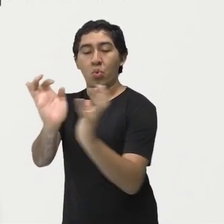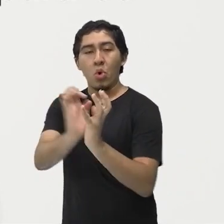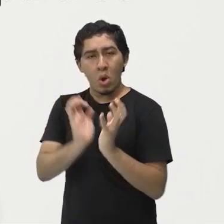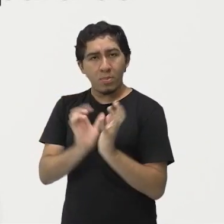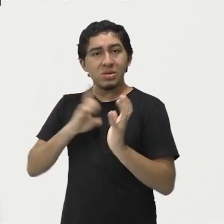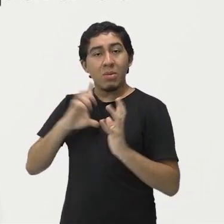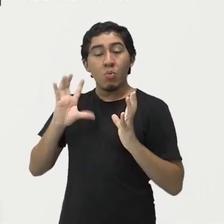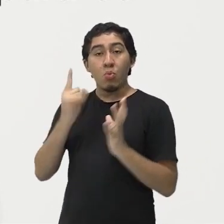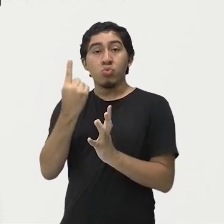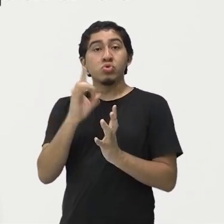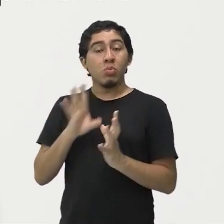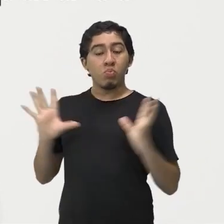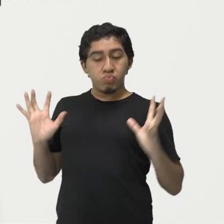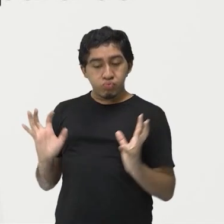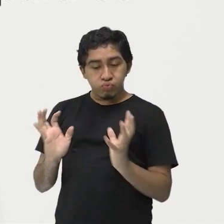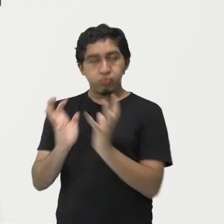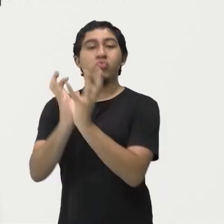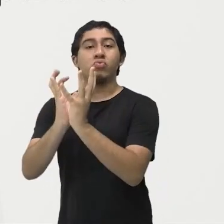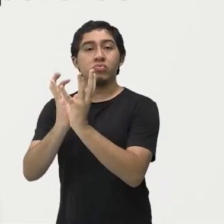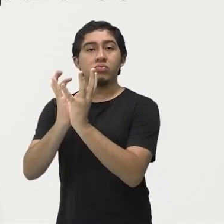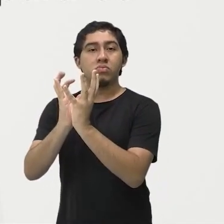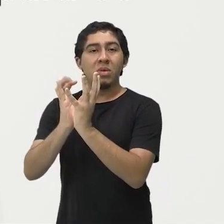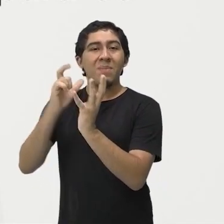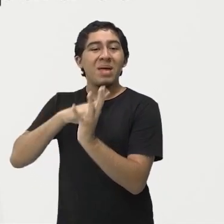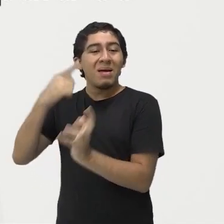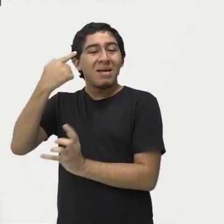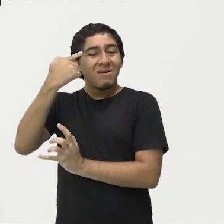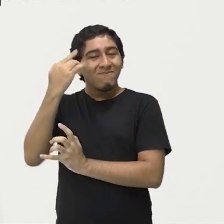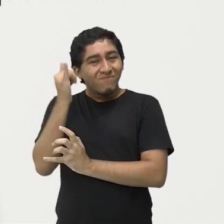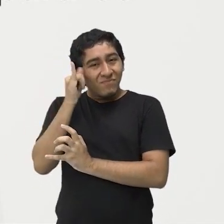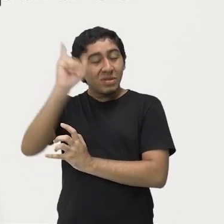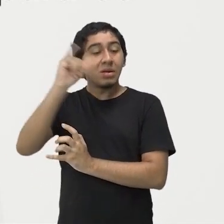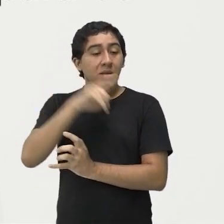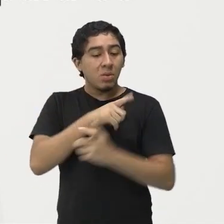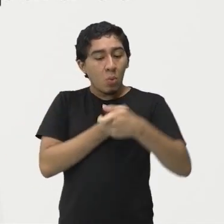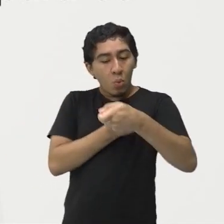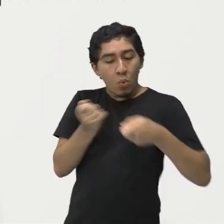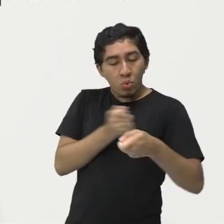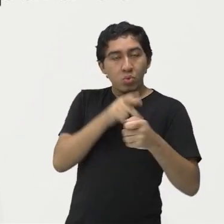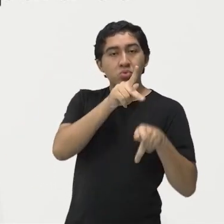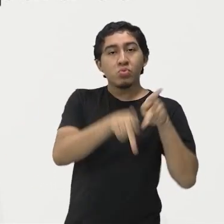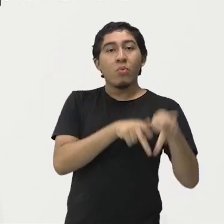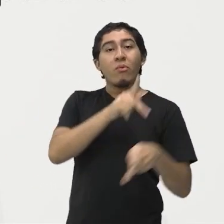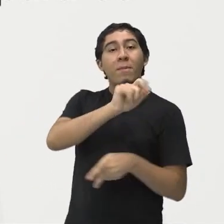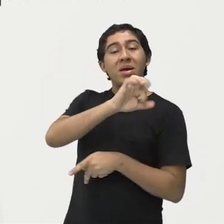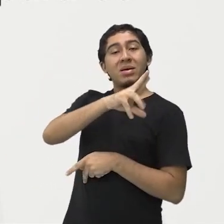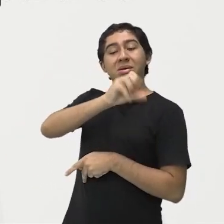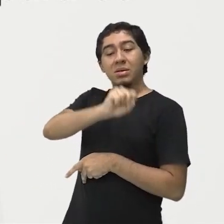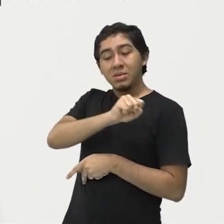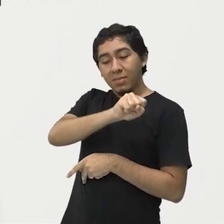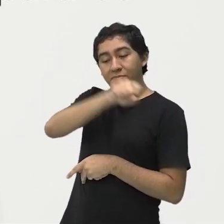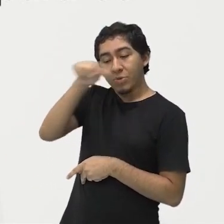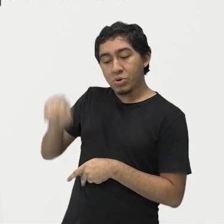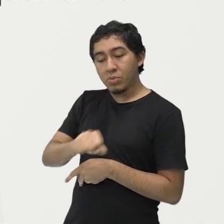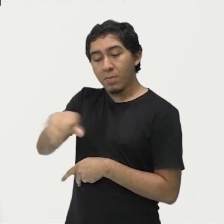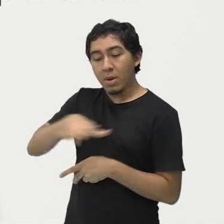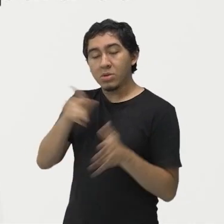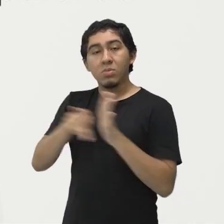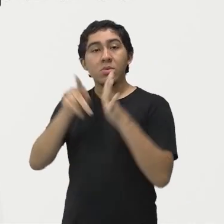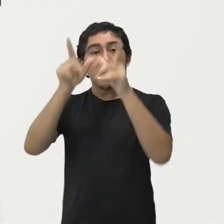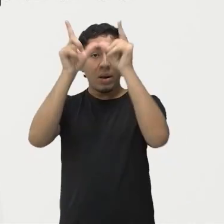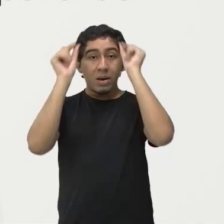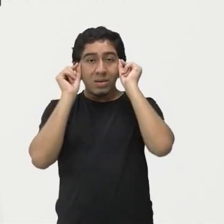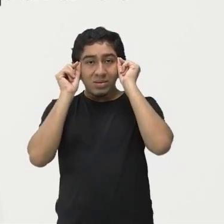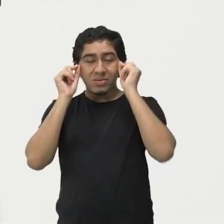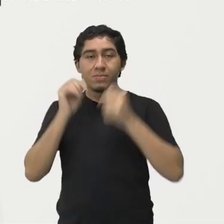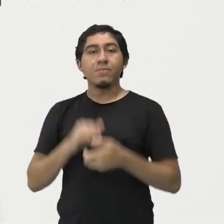tentar evitar essa dominação dos persas na região da Grécia Antiga, tá? Nos povos